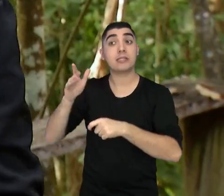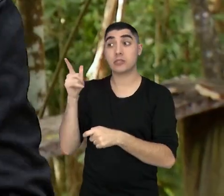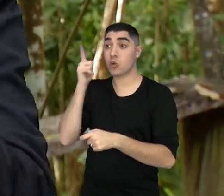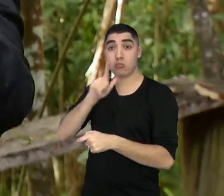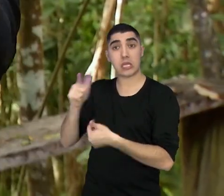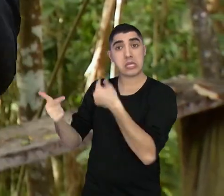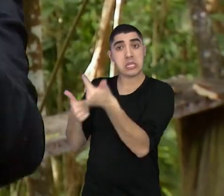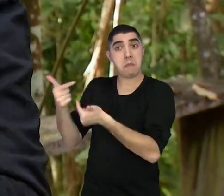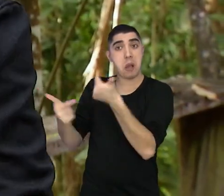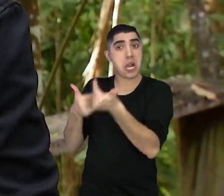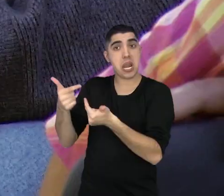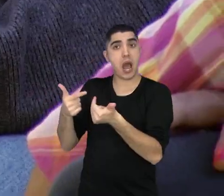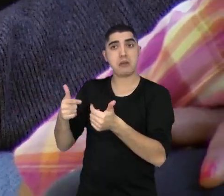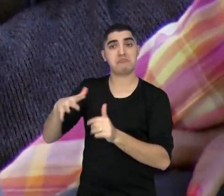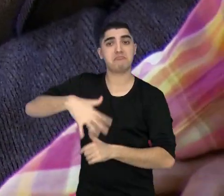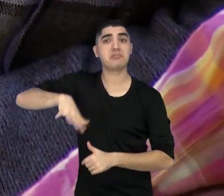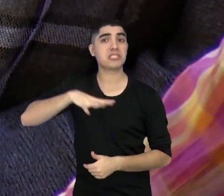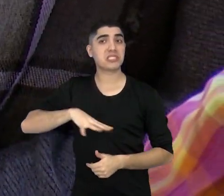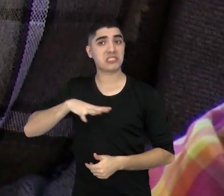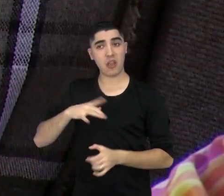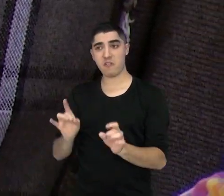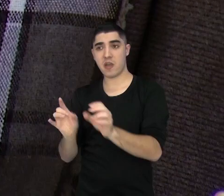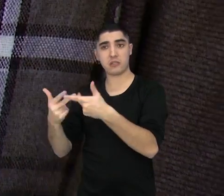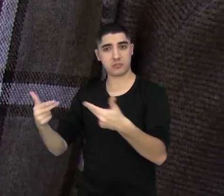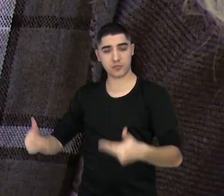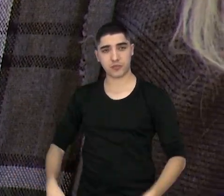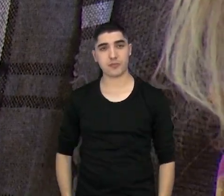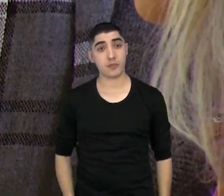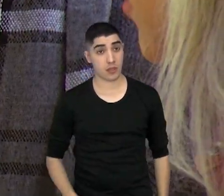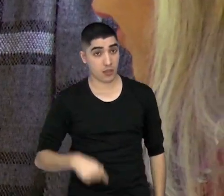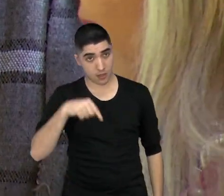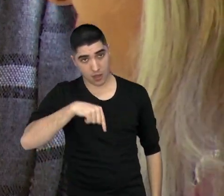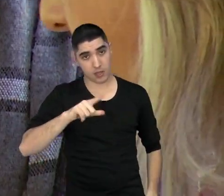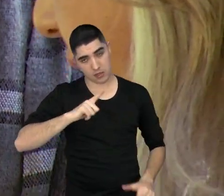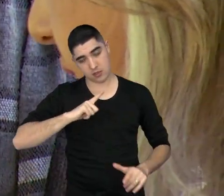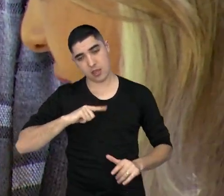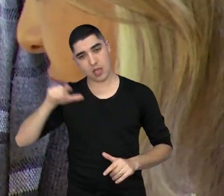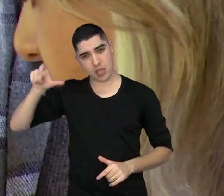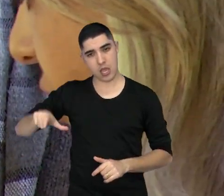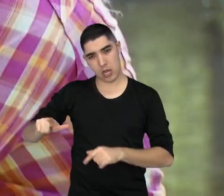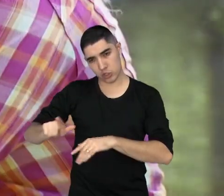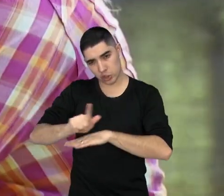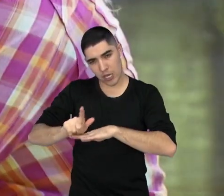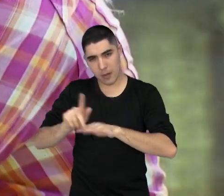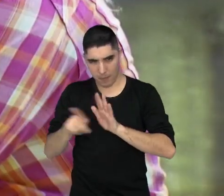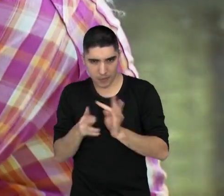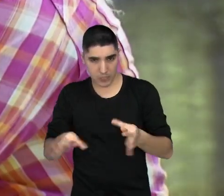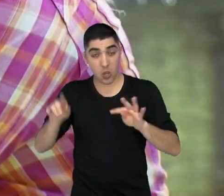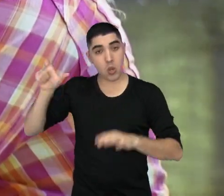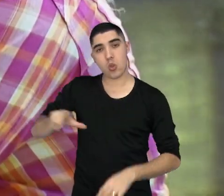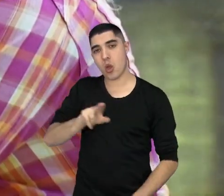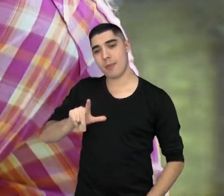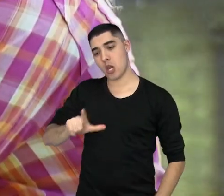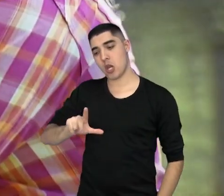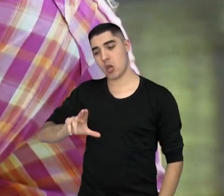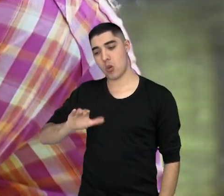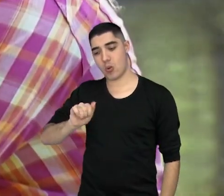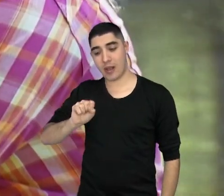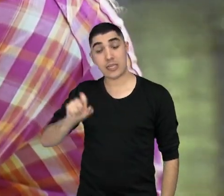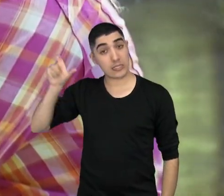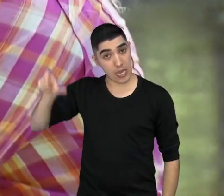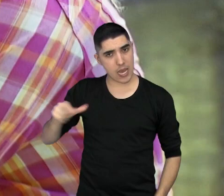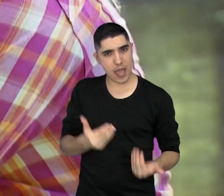vendendo, exportando. E aqui na fazenda tem um gestor de mídia social. O Lucas é o responsável